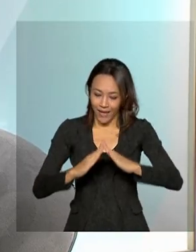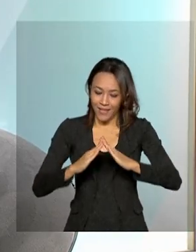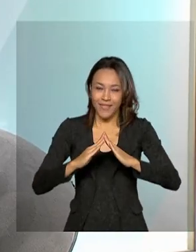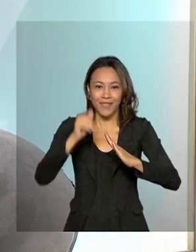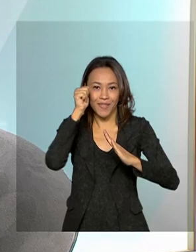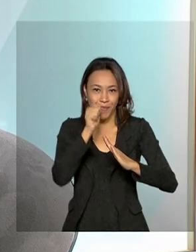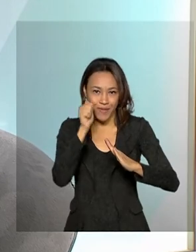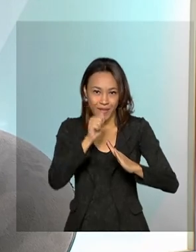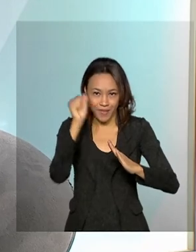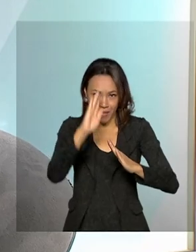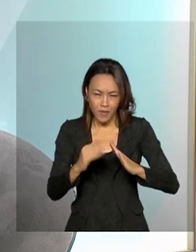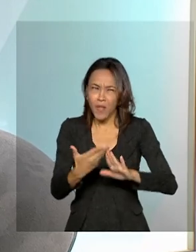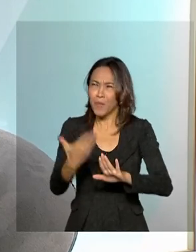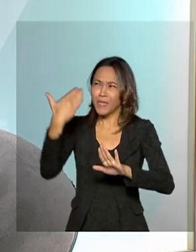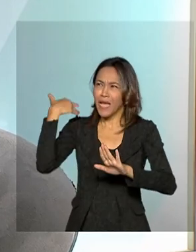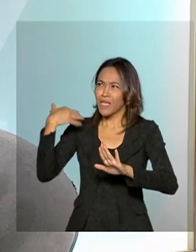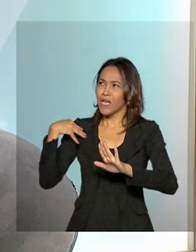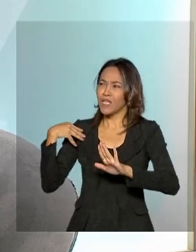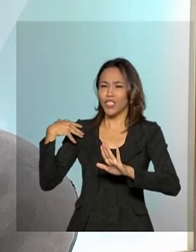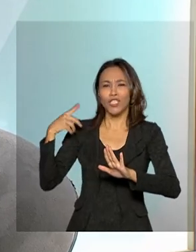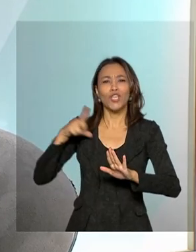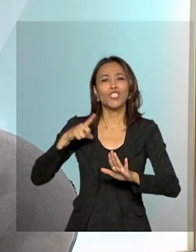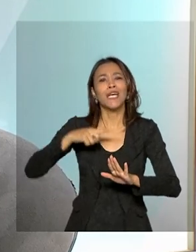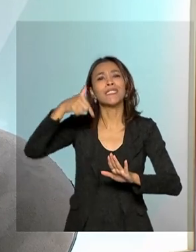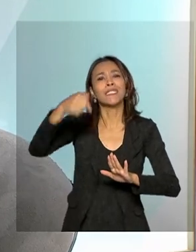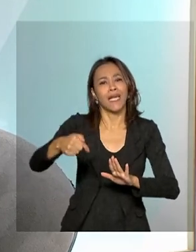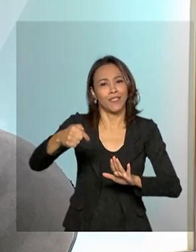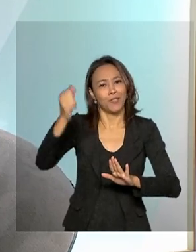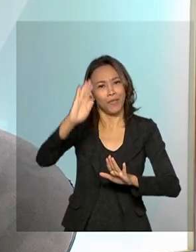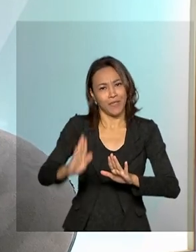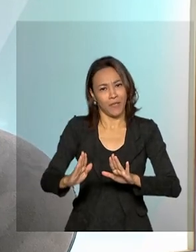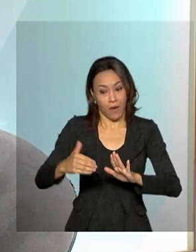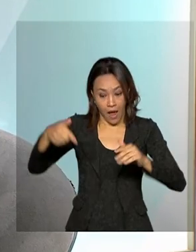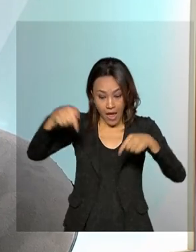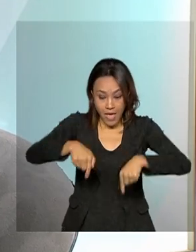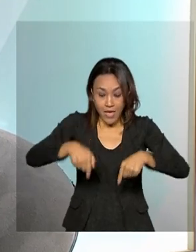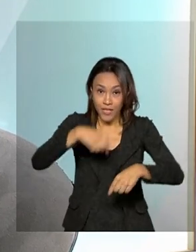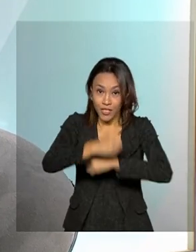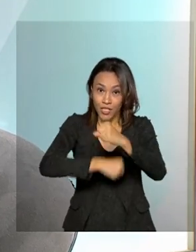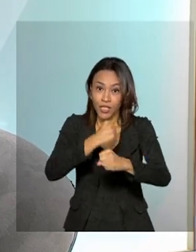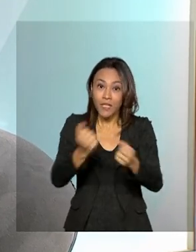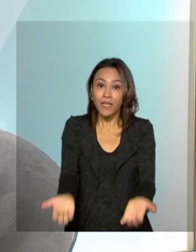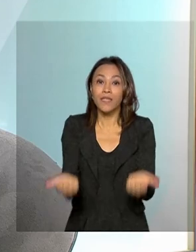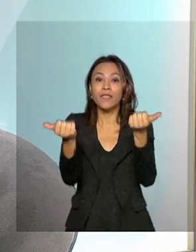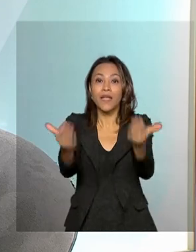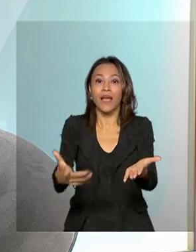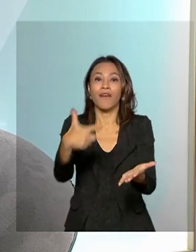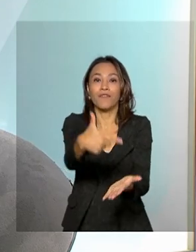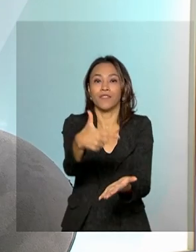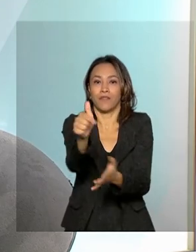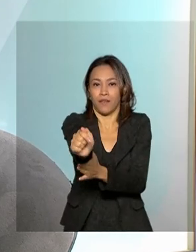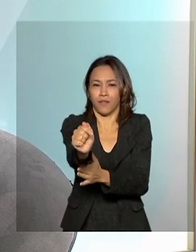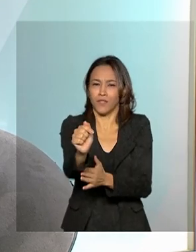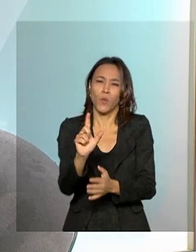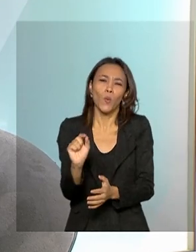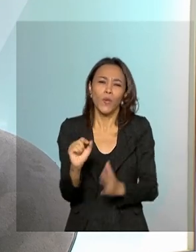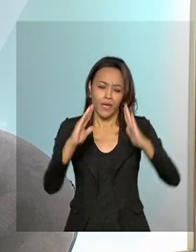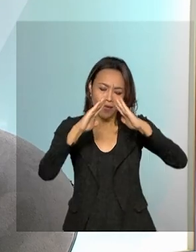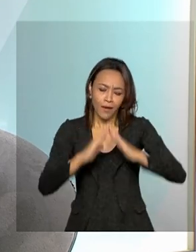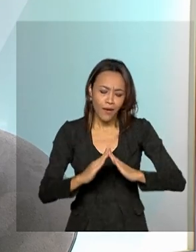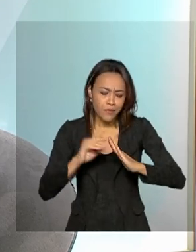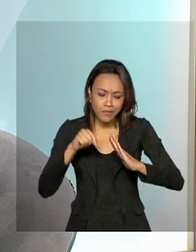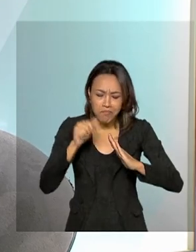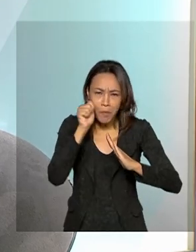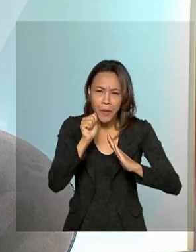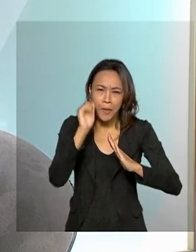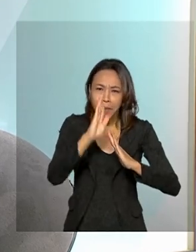brasileira. Quando nós assumimos, nós só tínhamos 7 no Brasil. Este ano a gente vai entregar mais 27. O que é a Casa da Mulher brasileira?